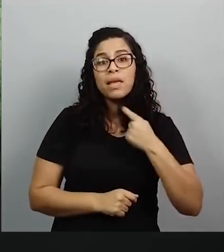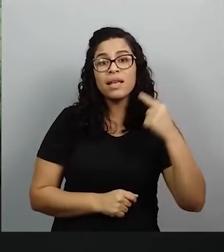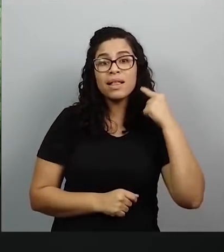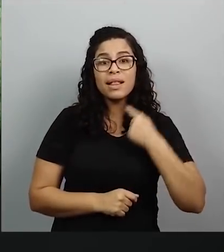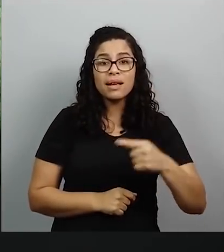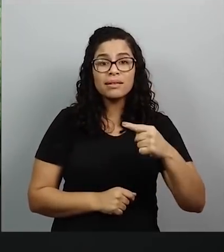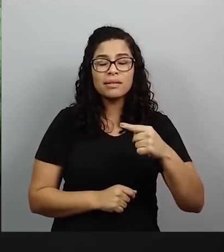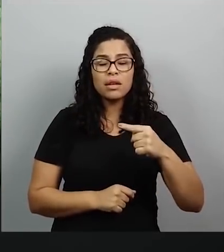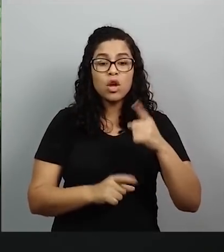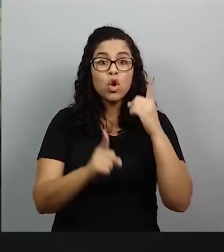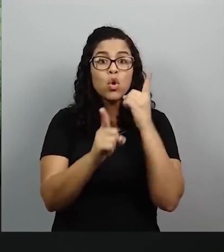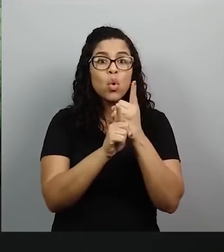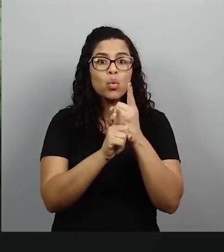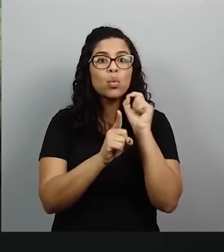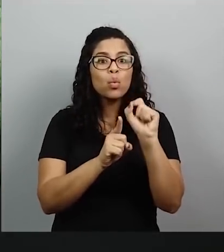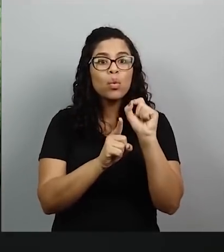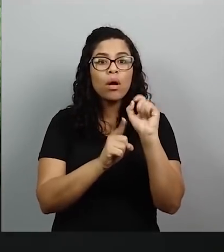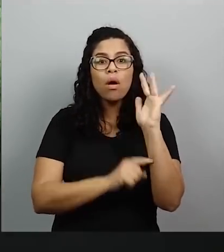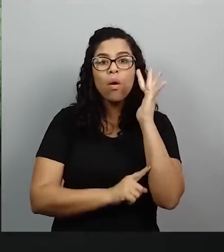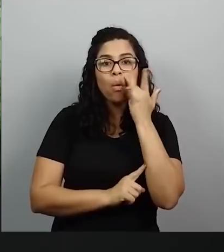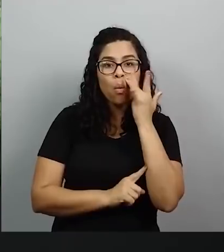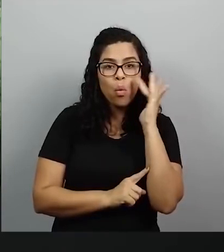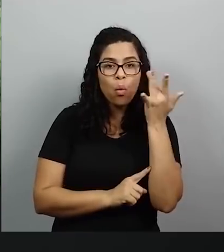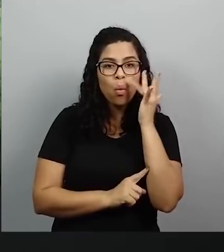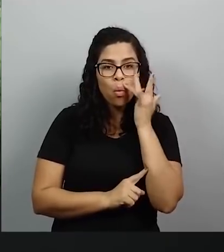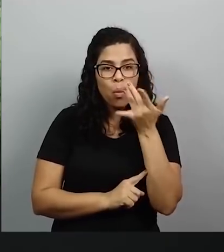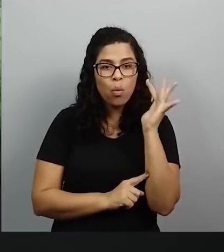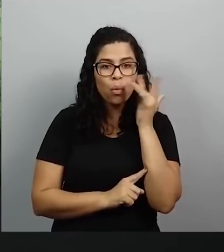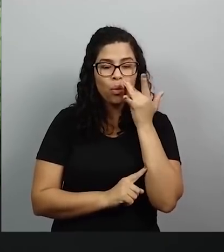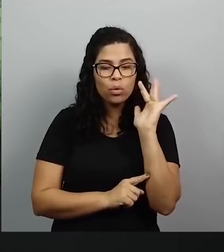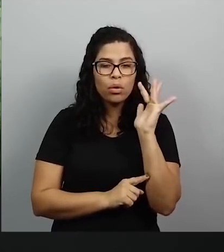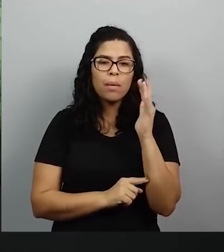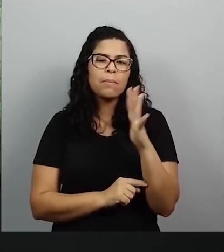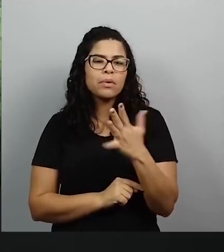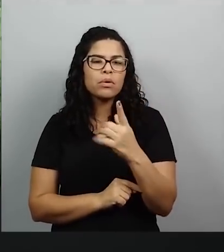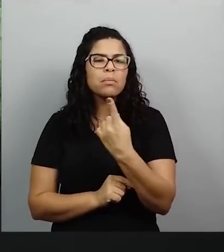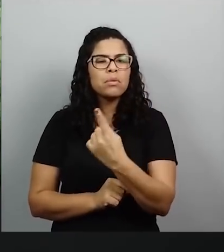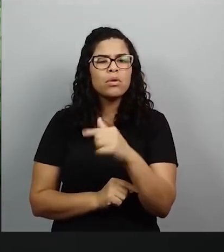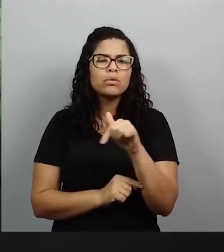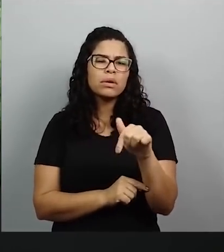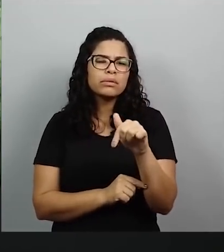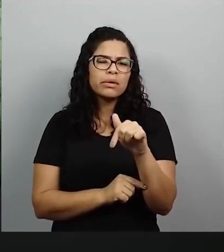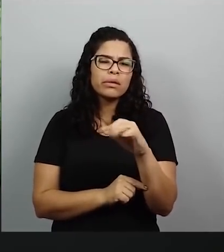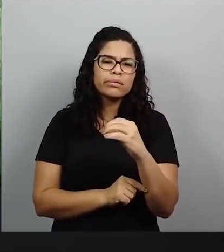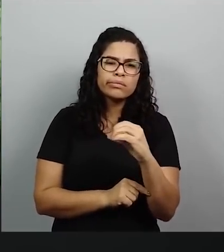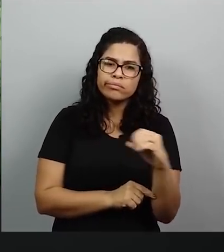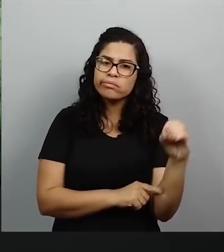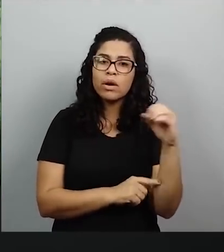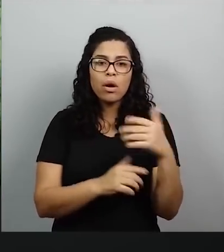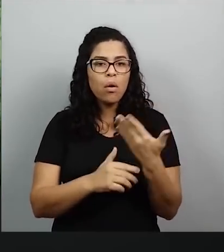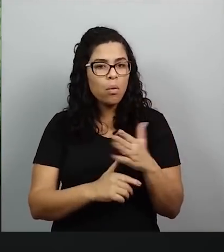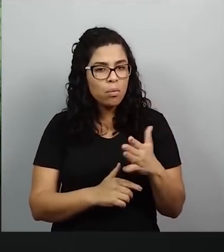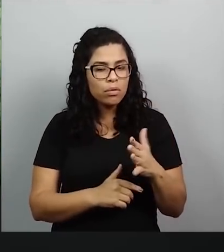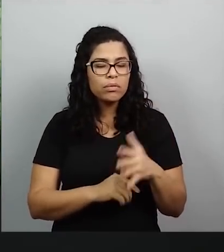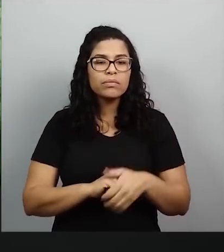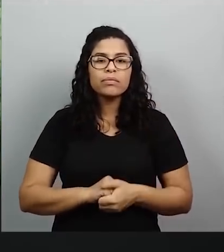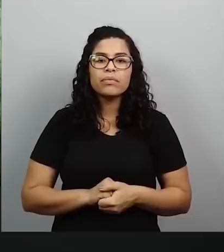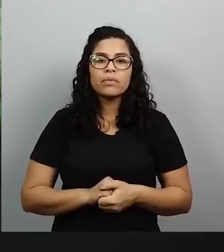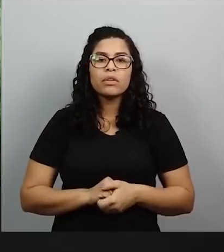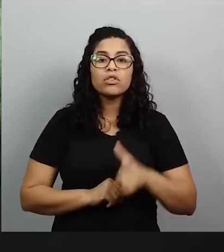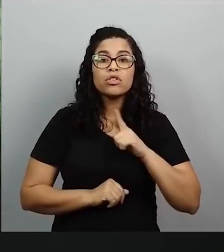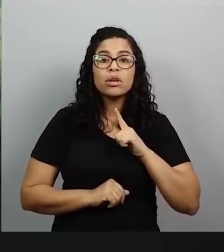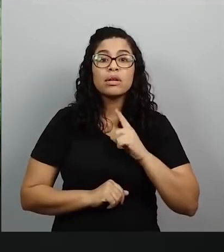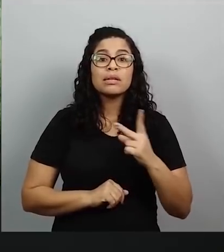que depois passa a ser chamado de Minas Gerais. Mas aqui, no século XVIII, 1700 e lá vai alguma coisa, nós temos a